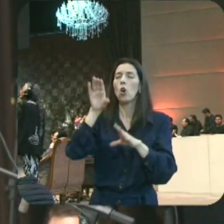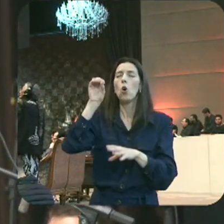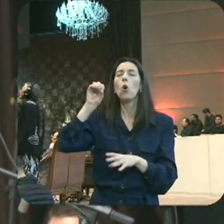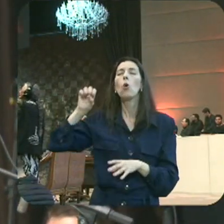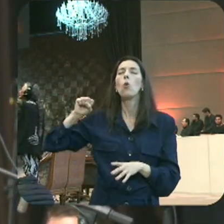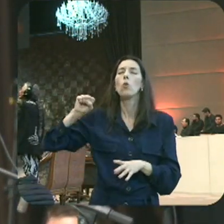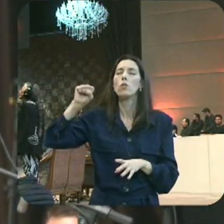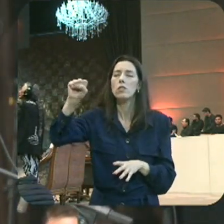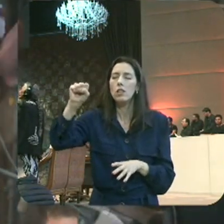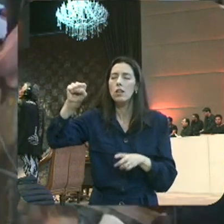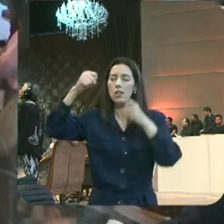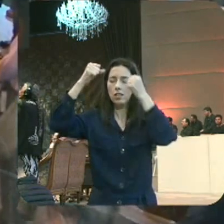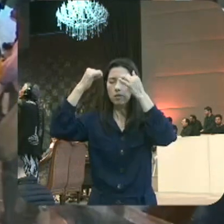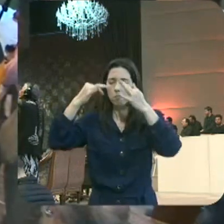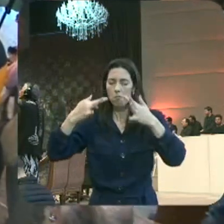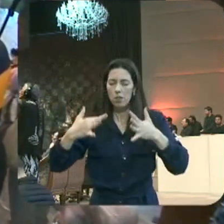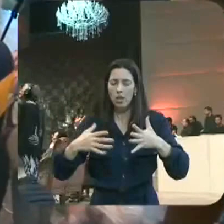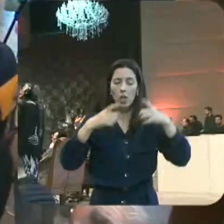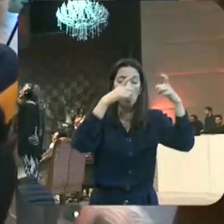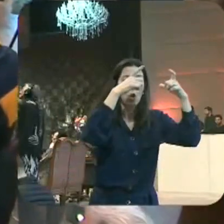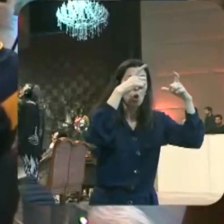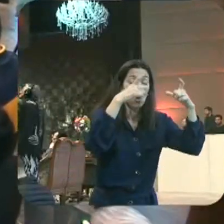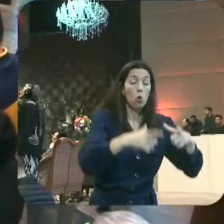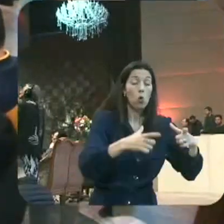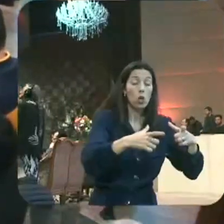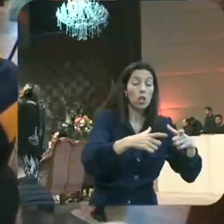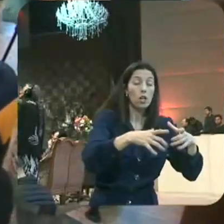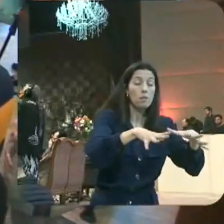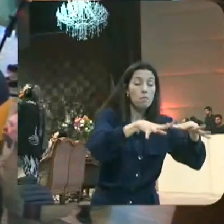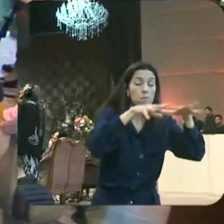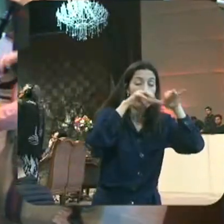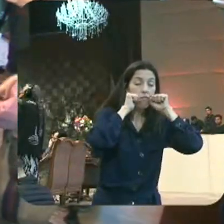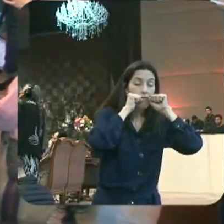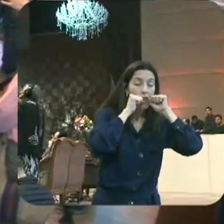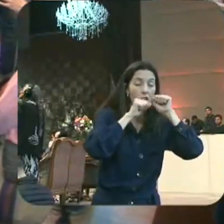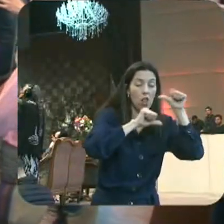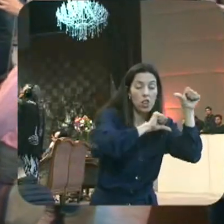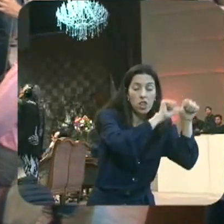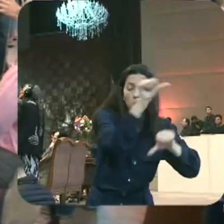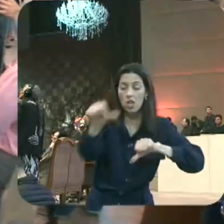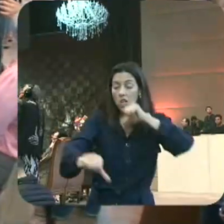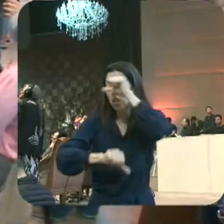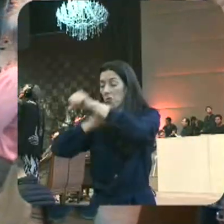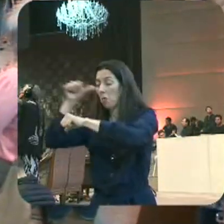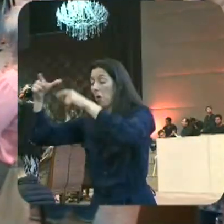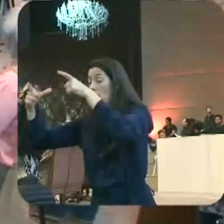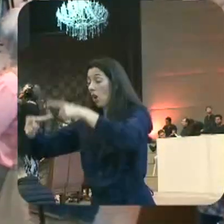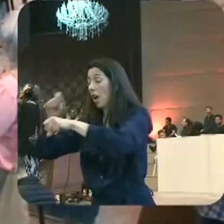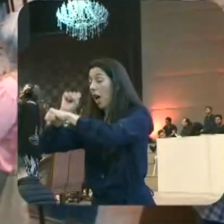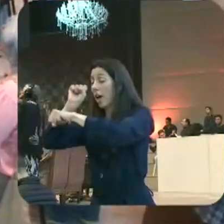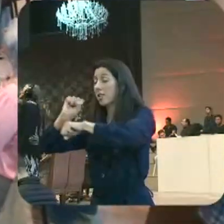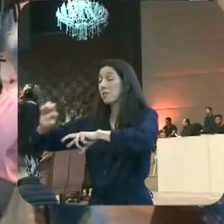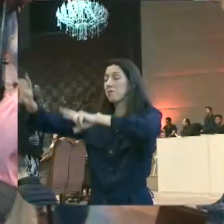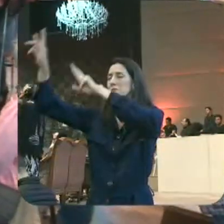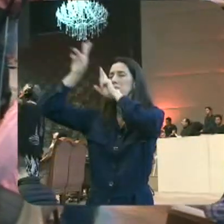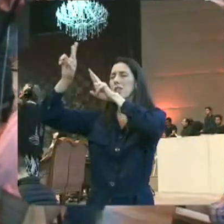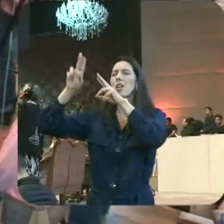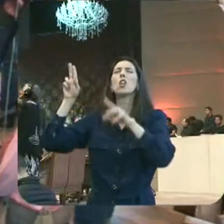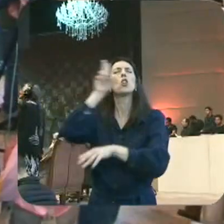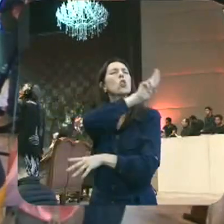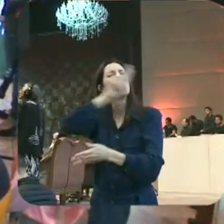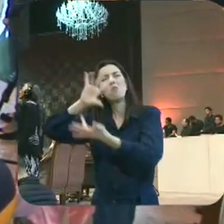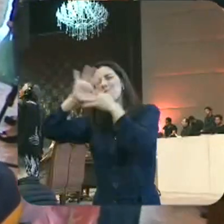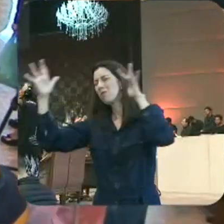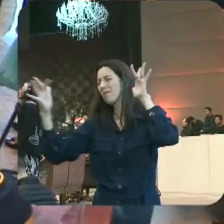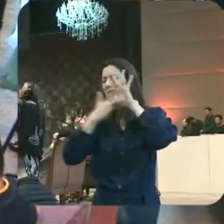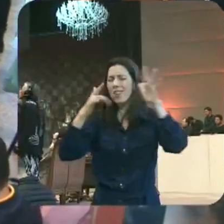transforma o vale da desgraça em porta da esperança. Então eu quero te pedir, em nome de Jesus, que